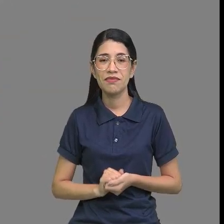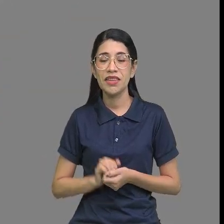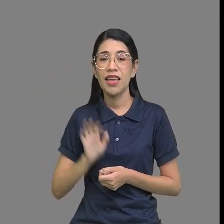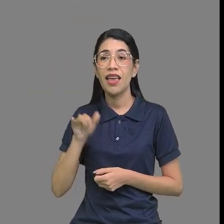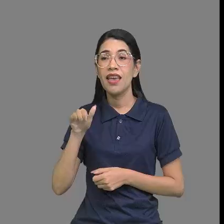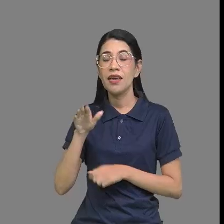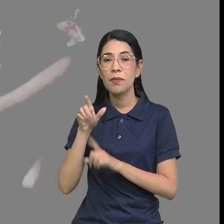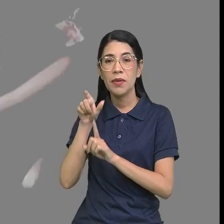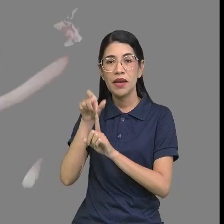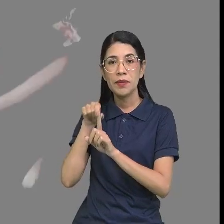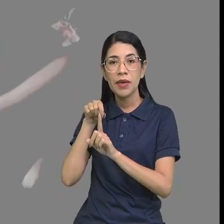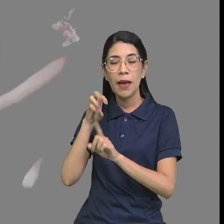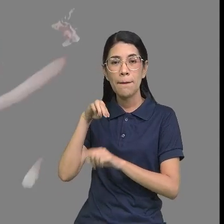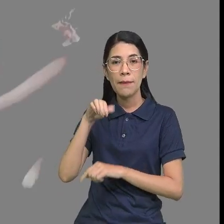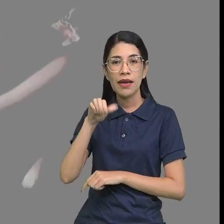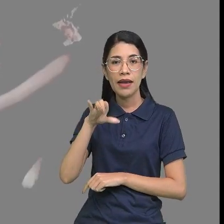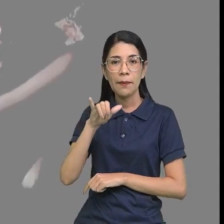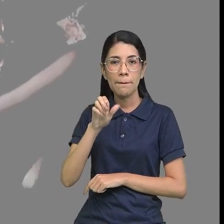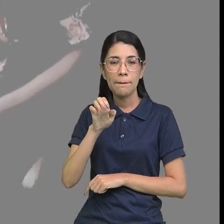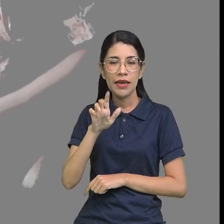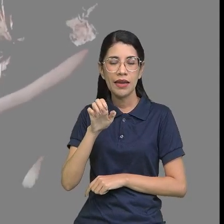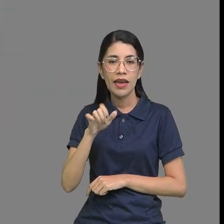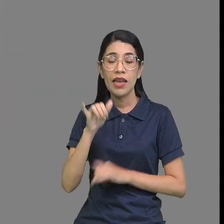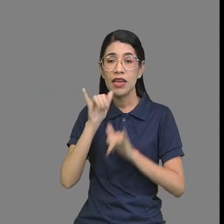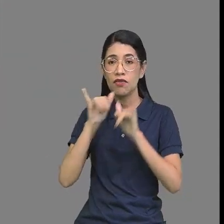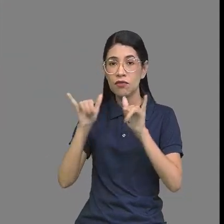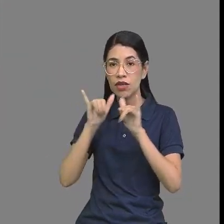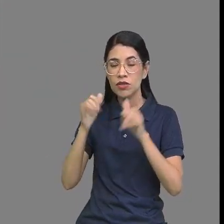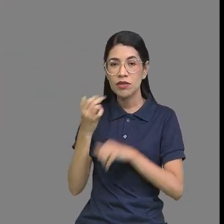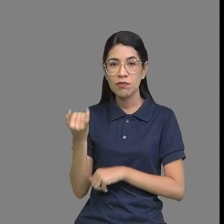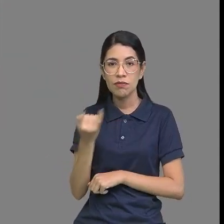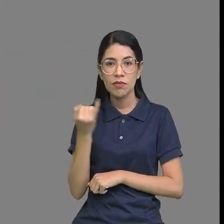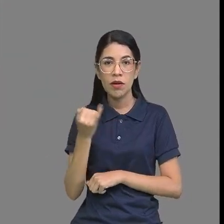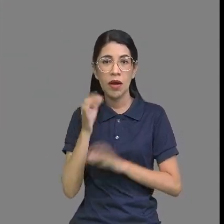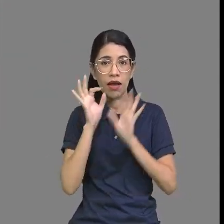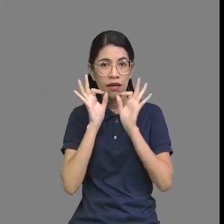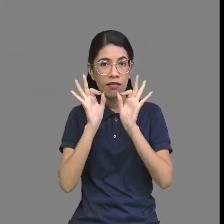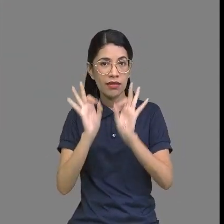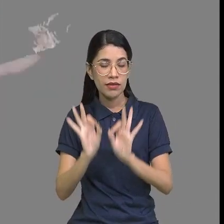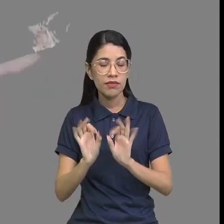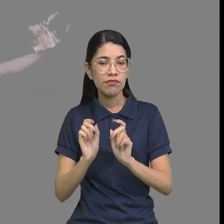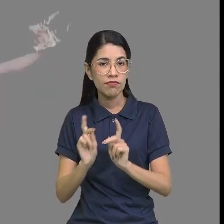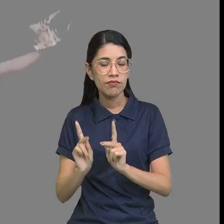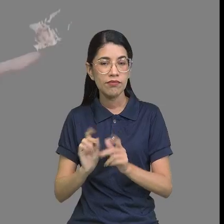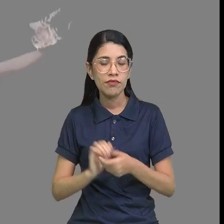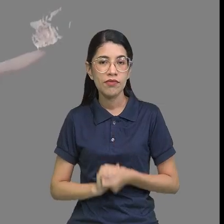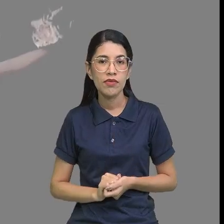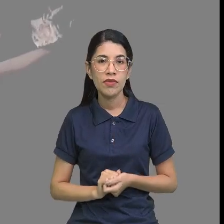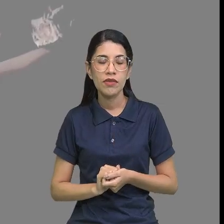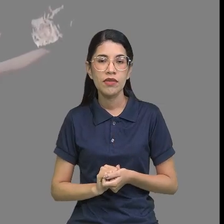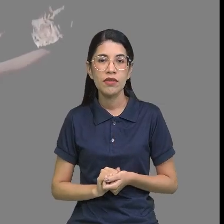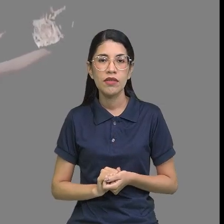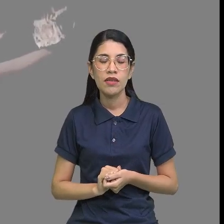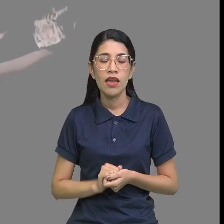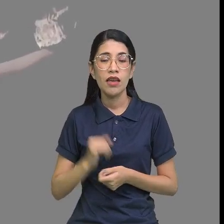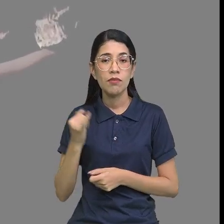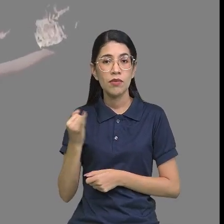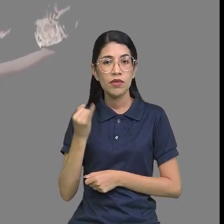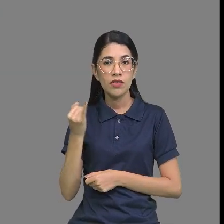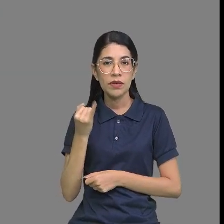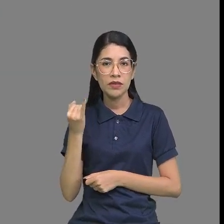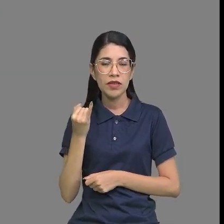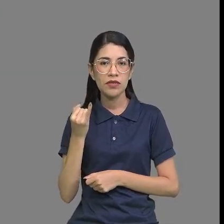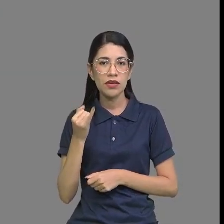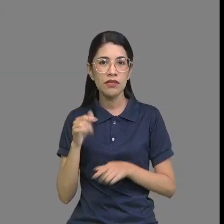Macabeia, tenho grandes notícias para lhe dar. Preste atenção, minha flor, porque é de maior importância o que vou lhe